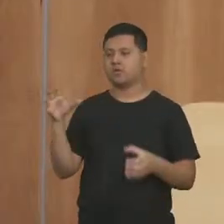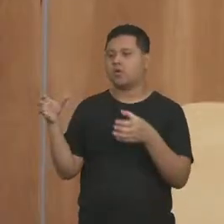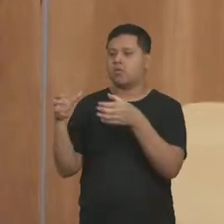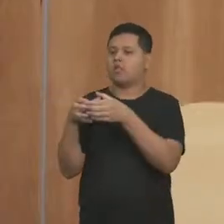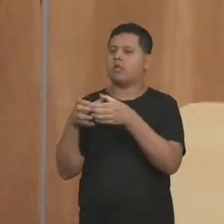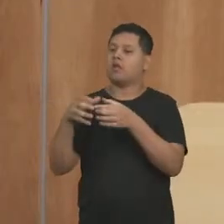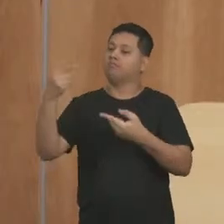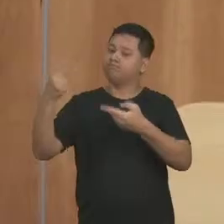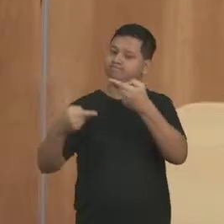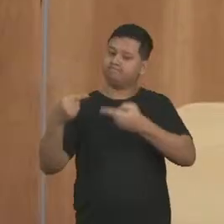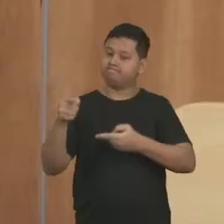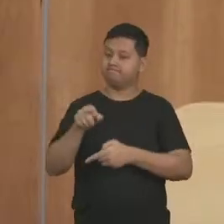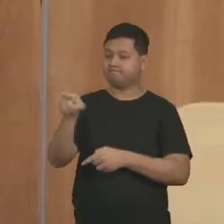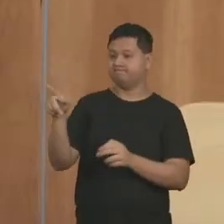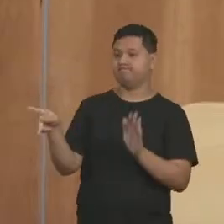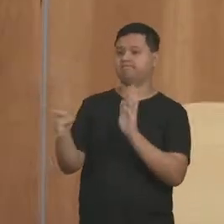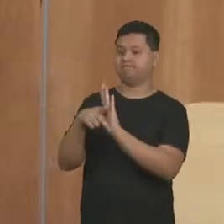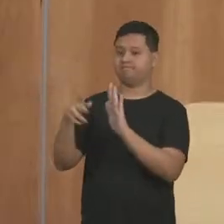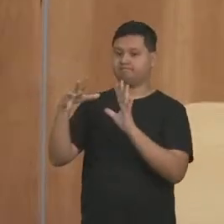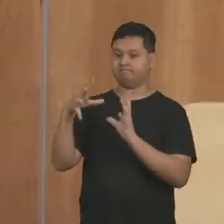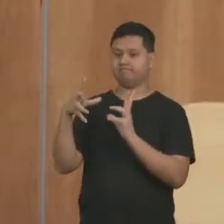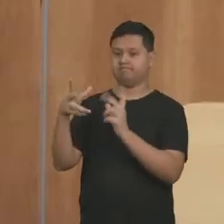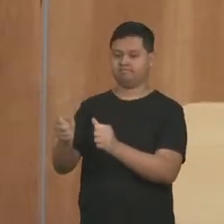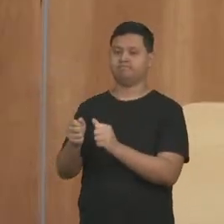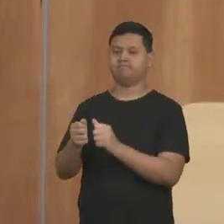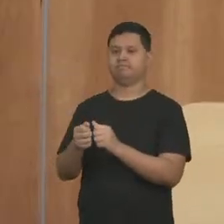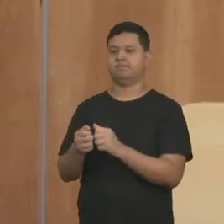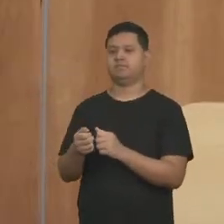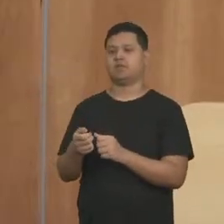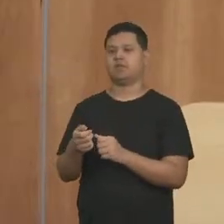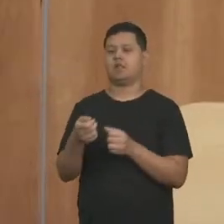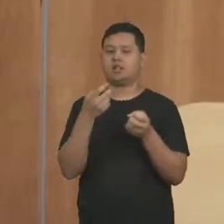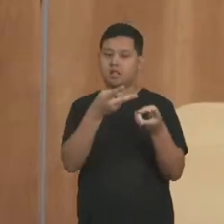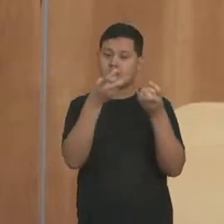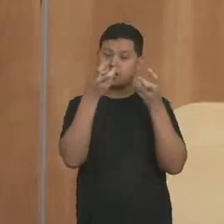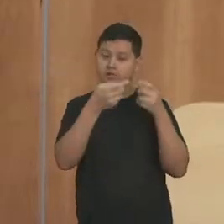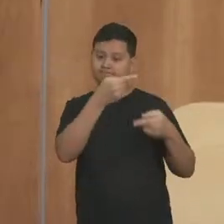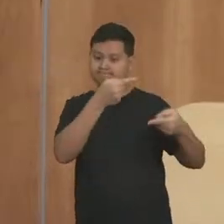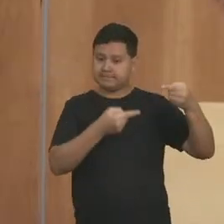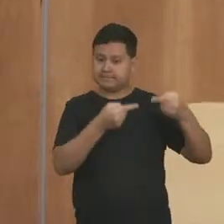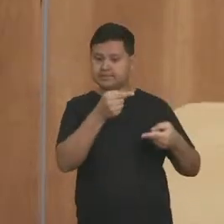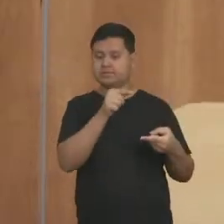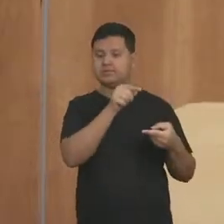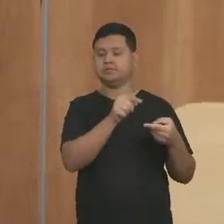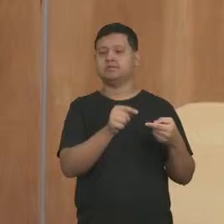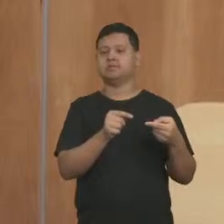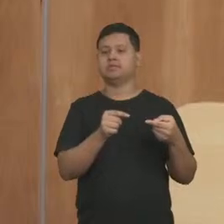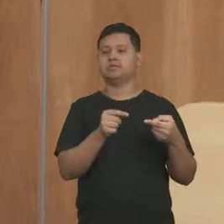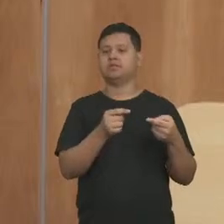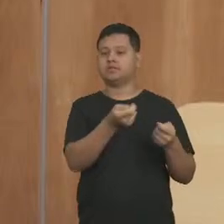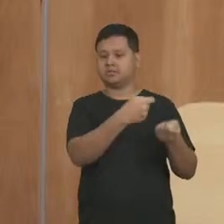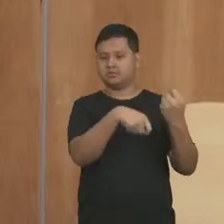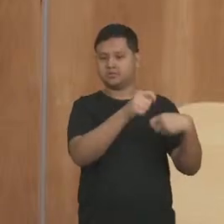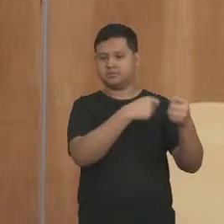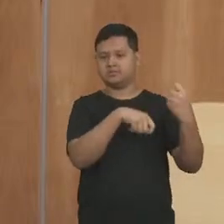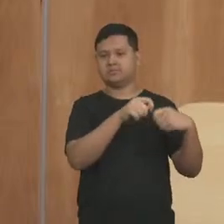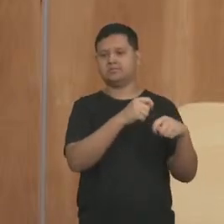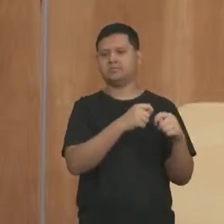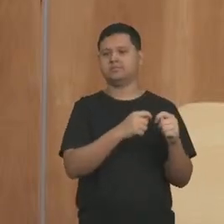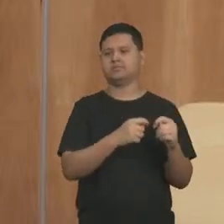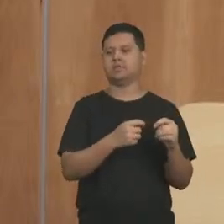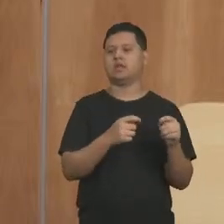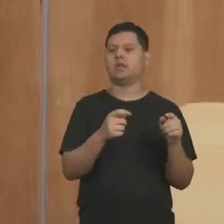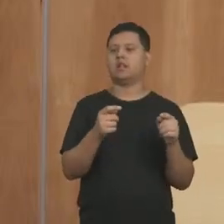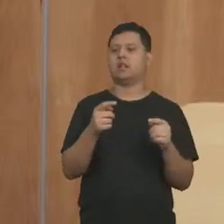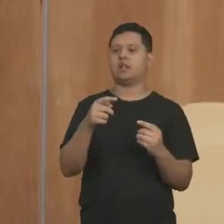e político da população em geral. Interesses econômicos são colocados acima de tudo. A